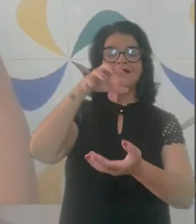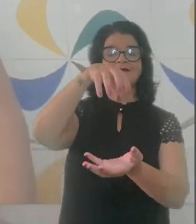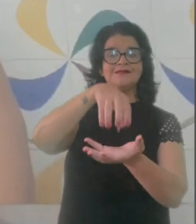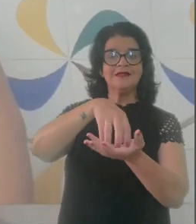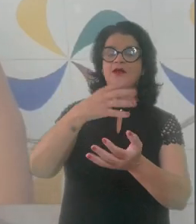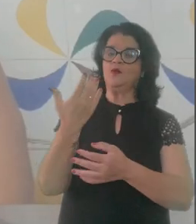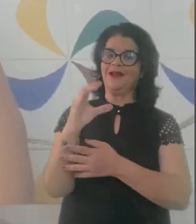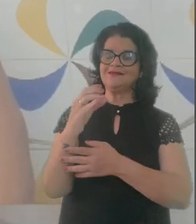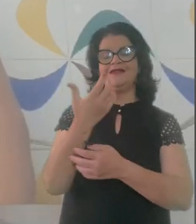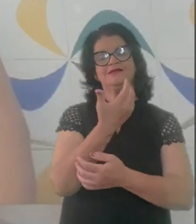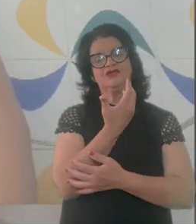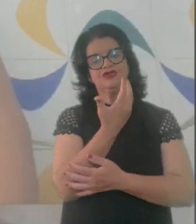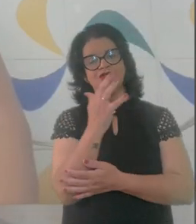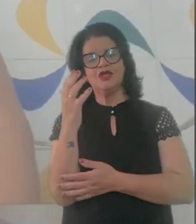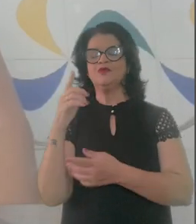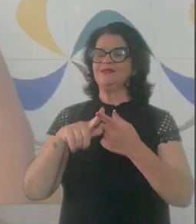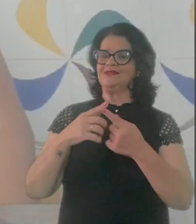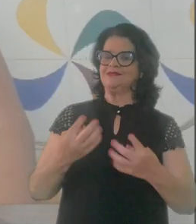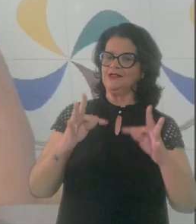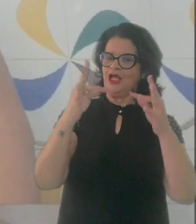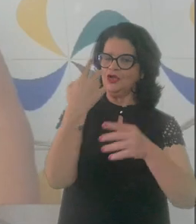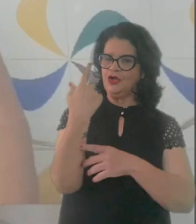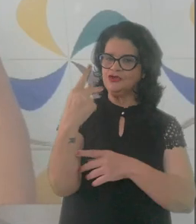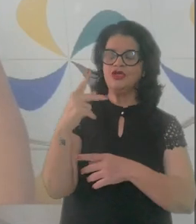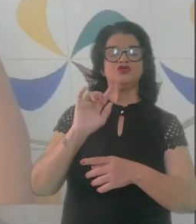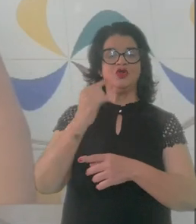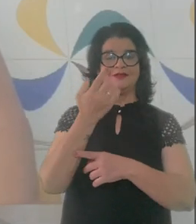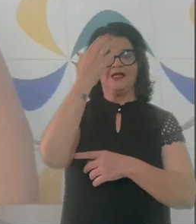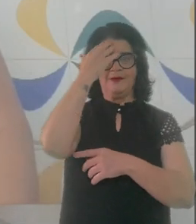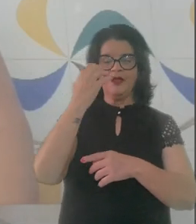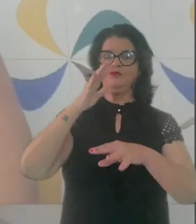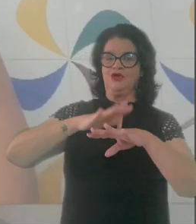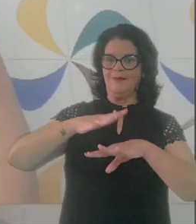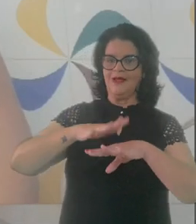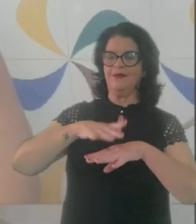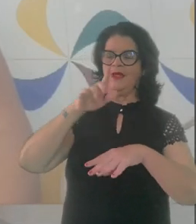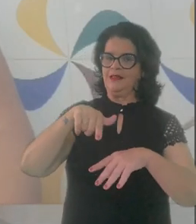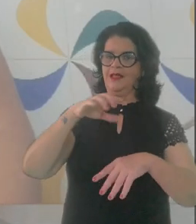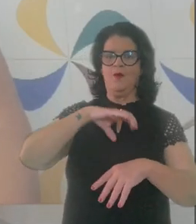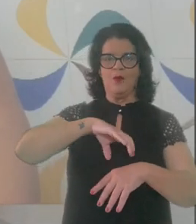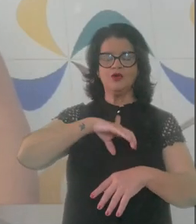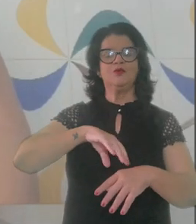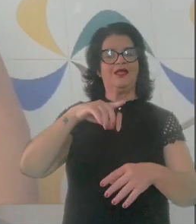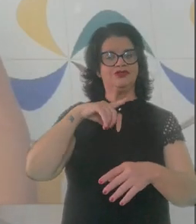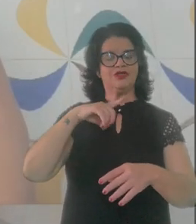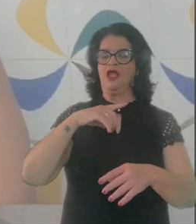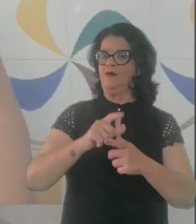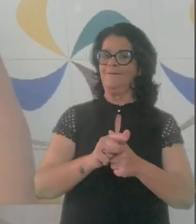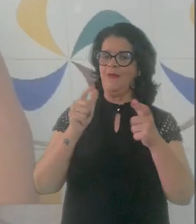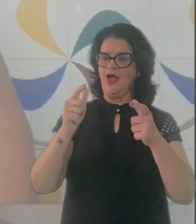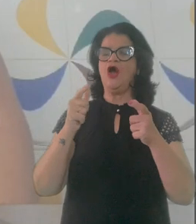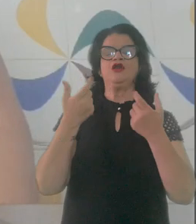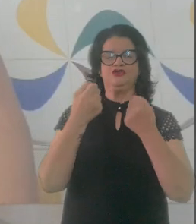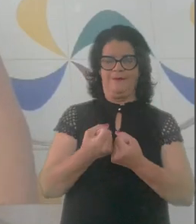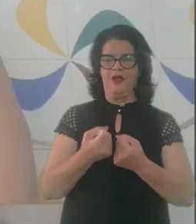central nas ciências da natureza e suas tecnologias. Nós sabemos que a matemática e o português têm os